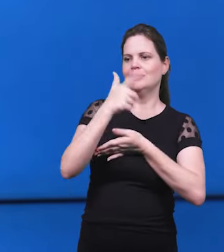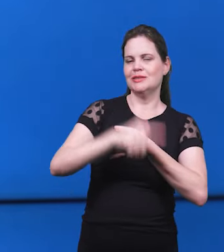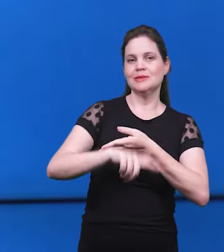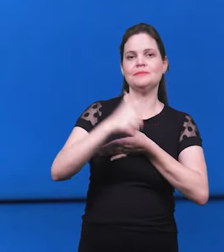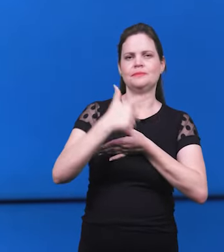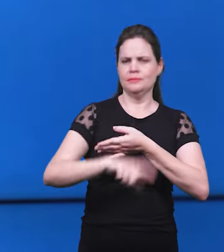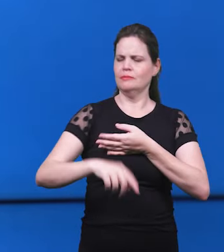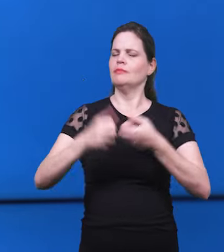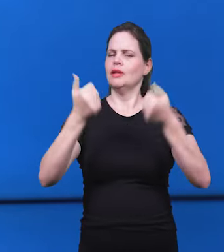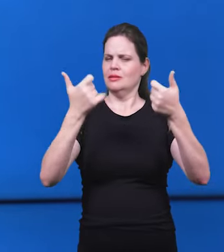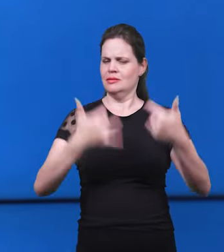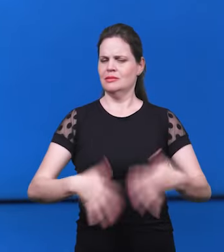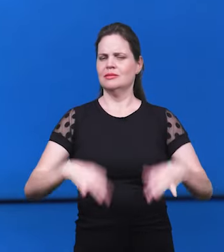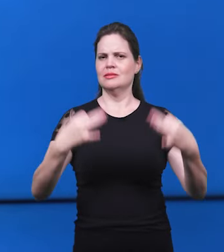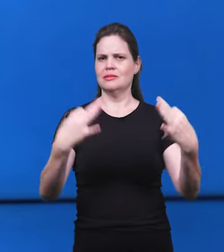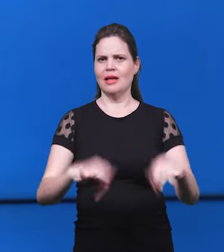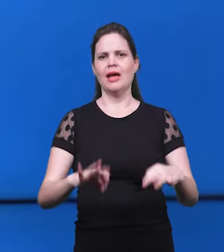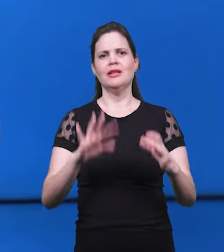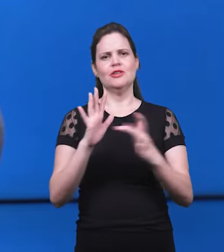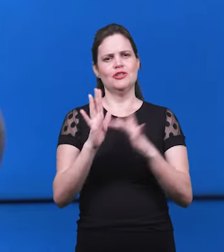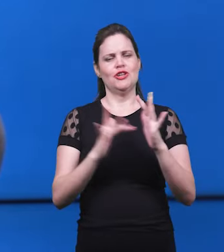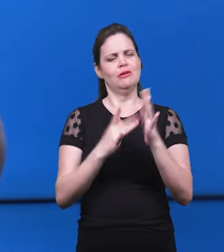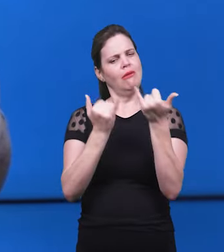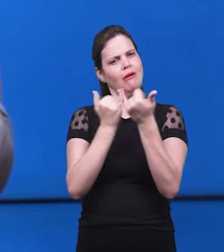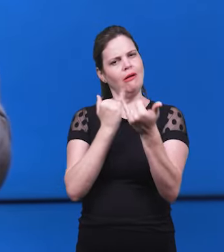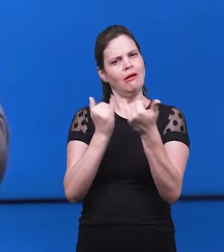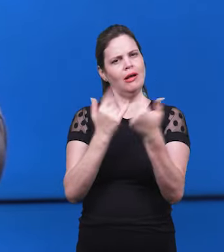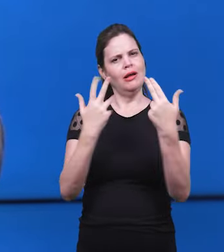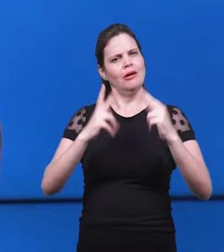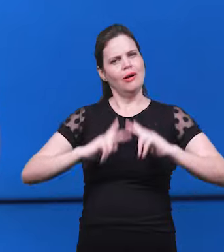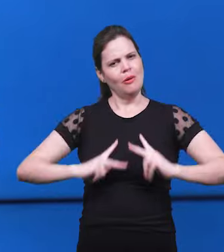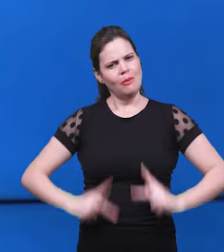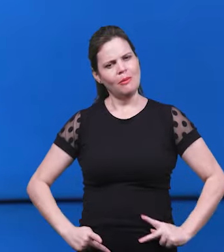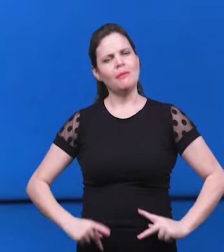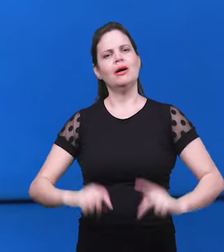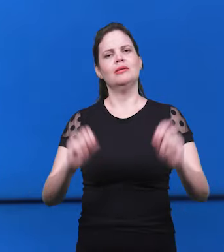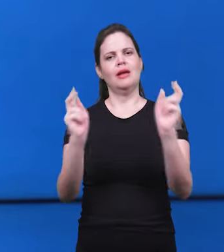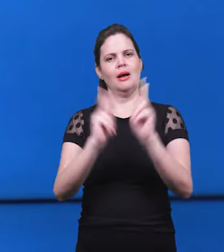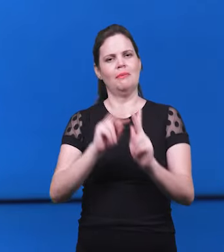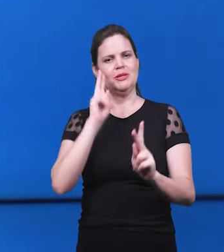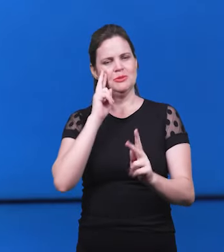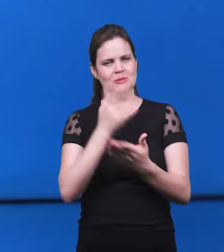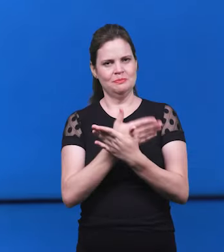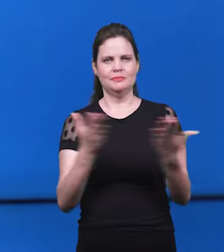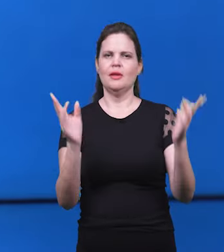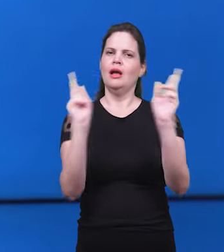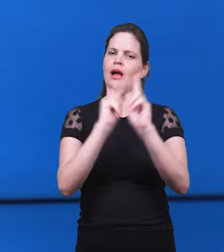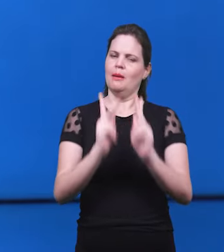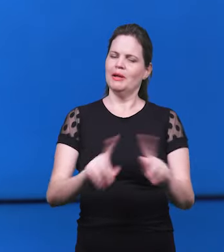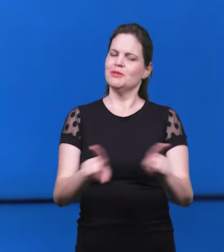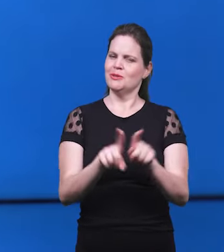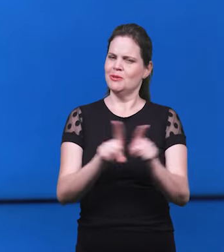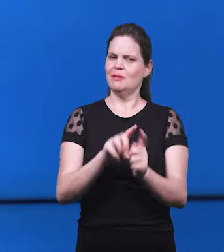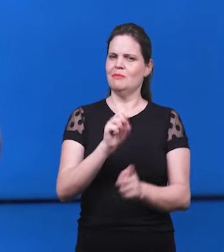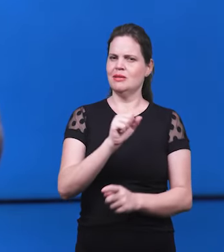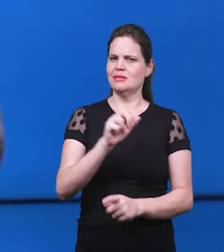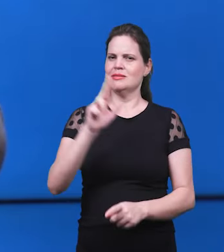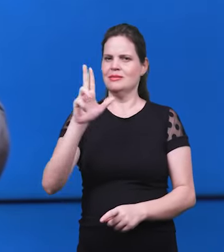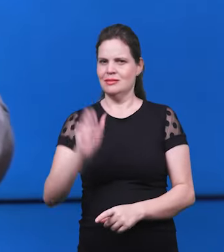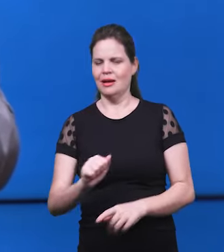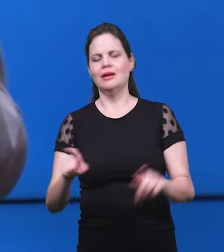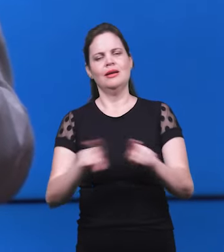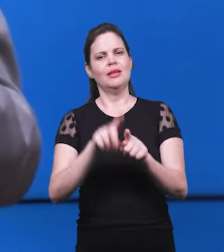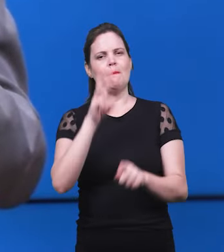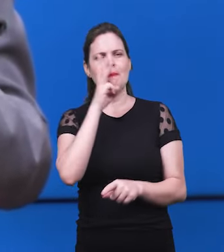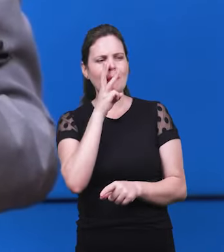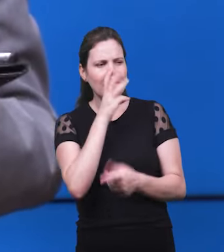João viu Jesus à semelhança do Filho do Homem. E nos despediu ali com a paz do Senhor. Sara, a paz do Senhor para você, a